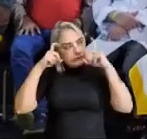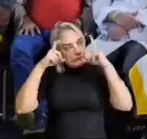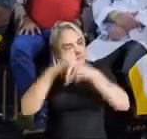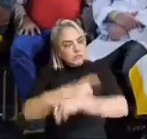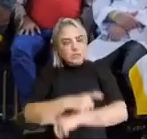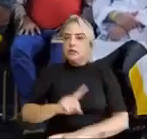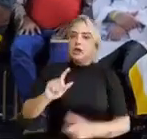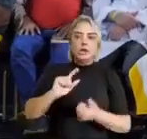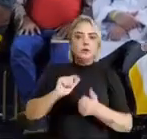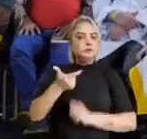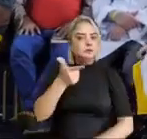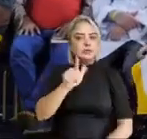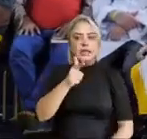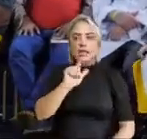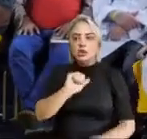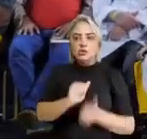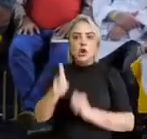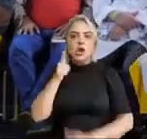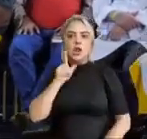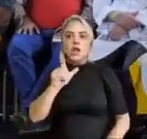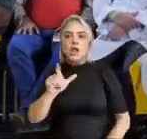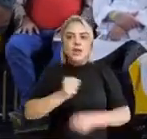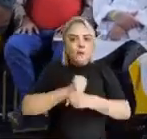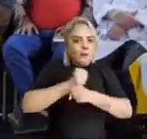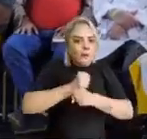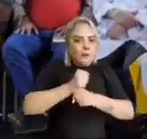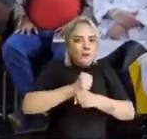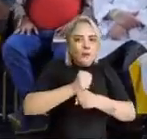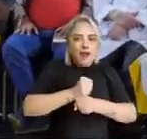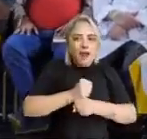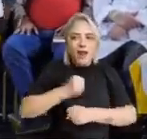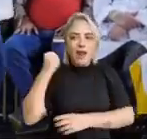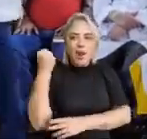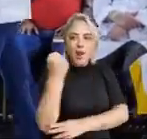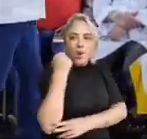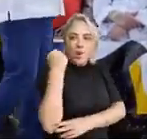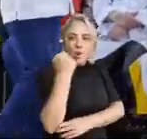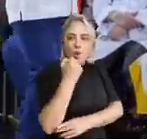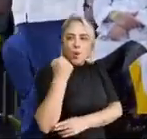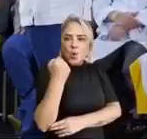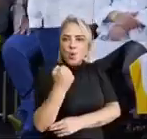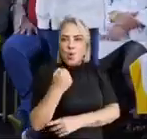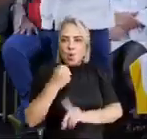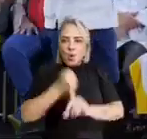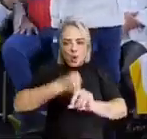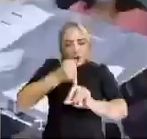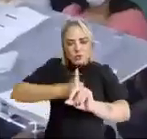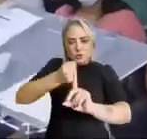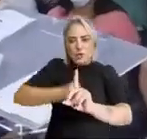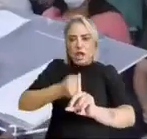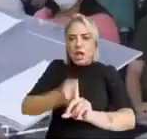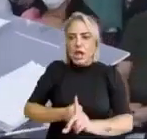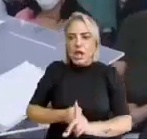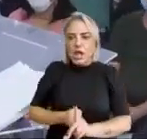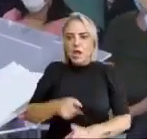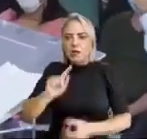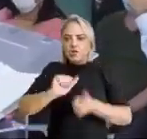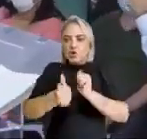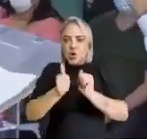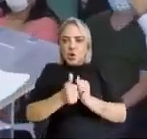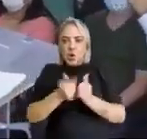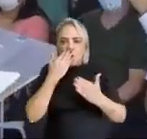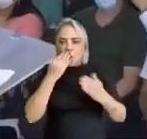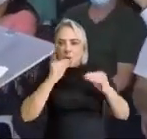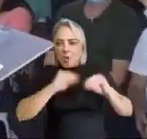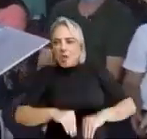ganho, vai ser um ano de muita luta, eles vão fazer muito jogo baixo, nós não vamos fazer jogo baixo, não